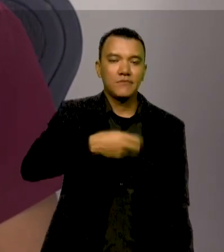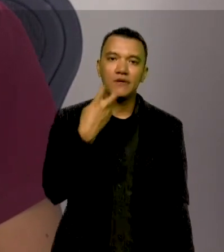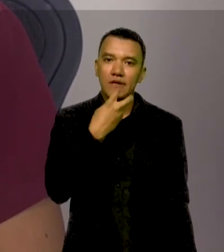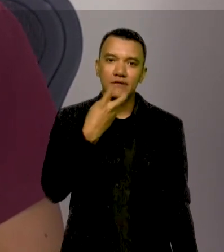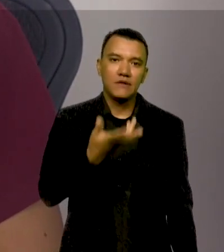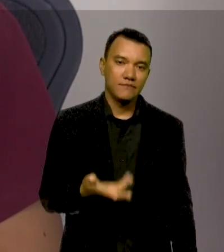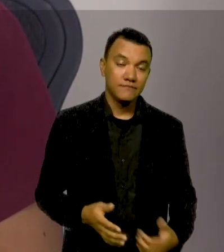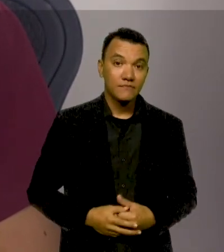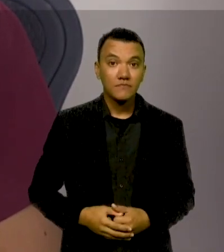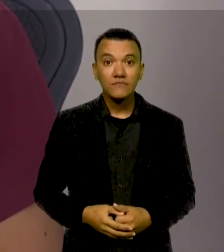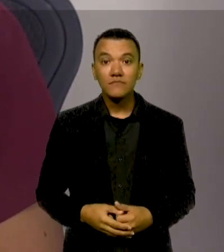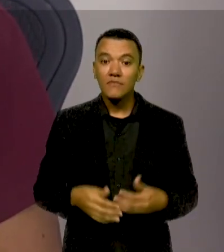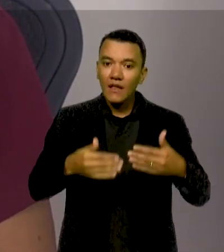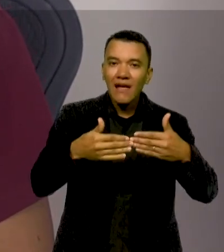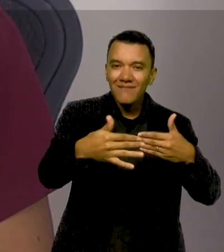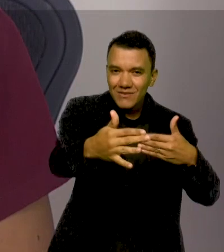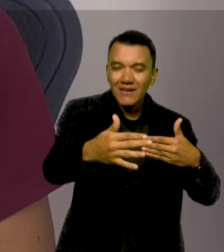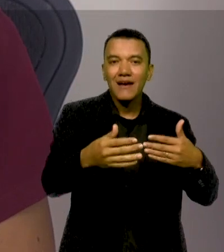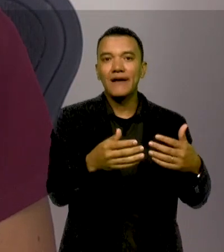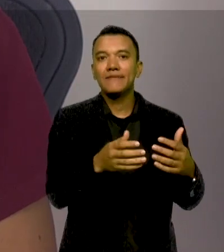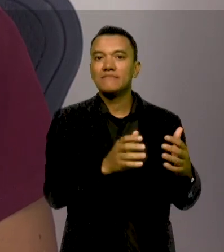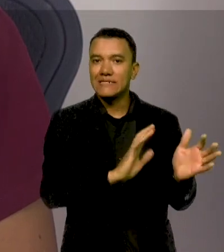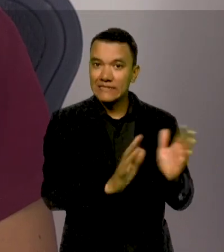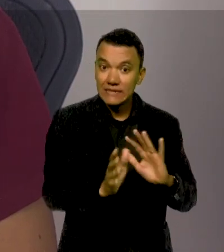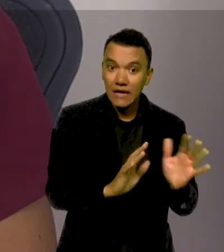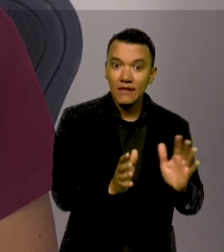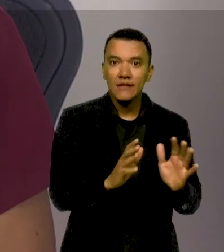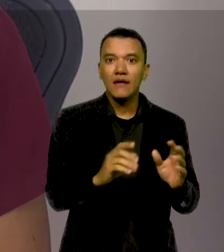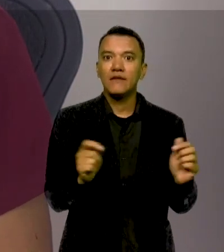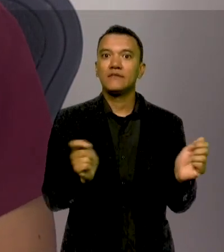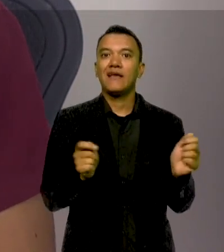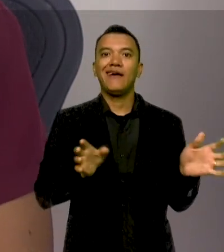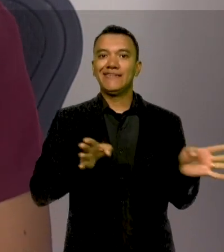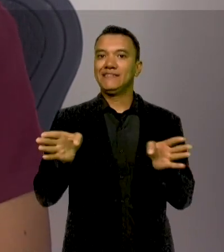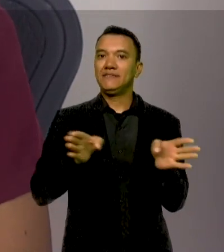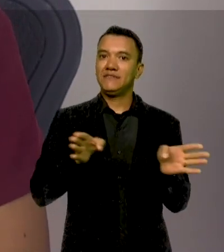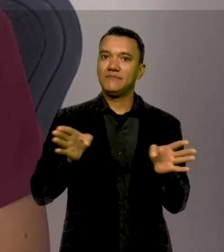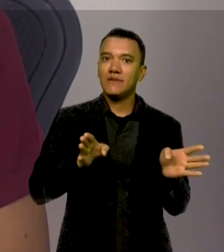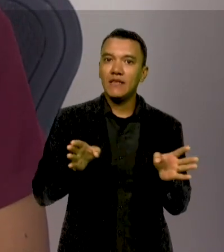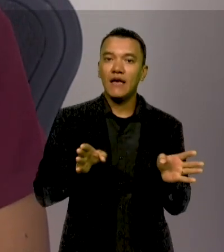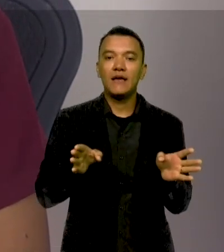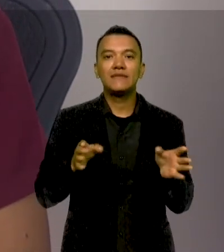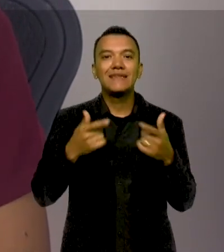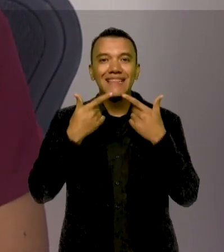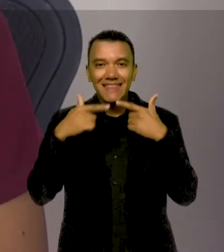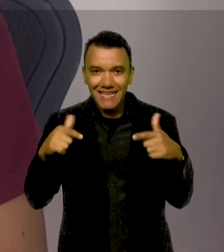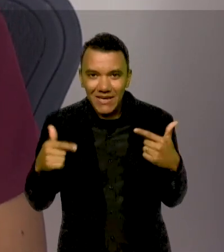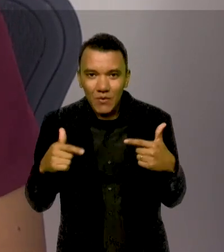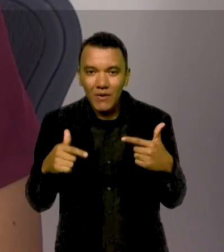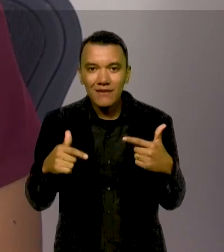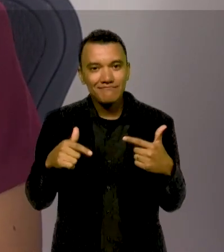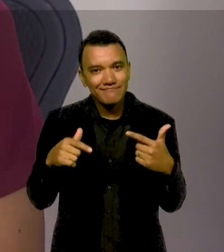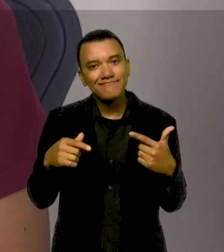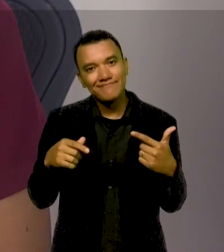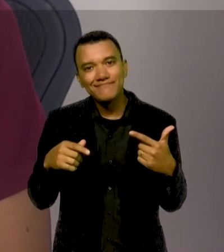do uso da língua de sinais, sim, eles começaram a ter acesso a uma língua, né, que é a língua de sinais, que é mais adequada à